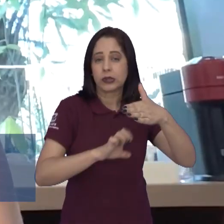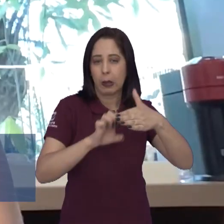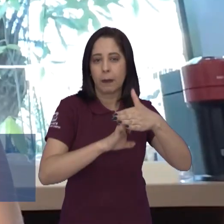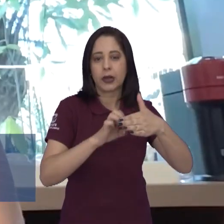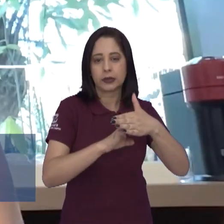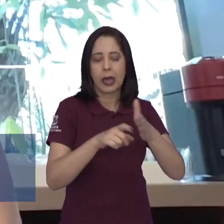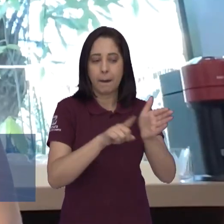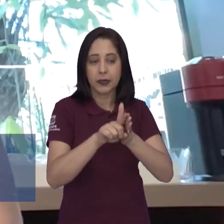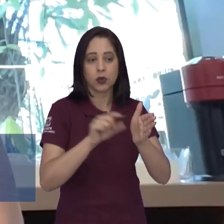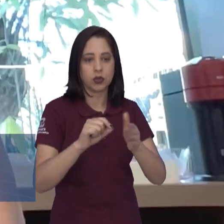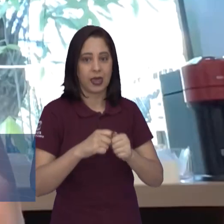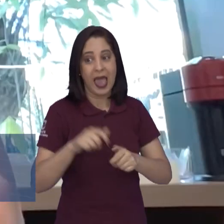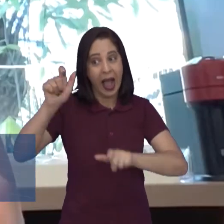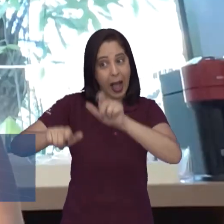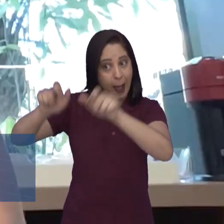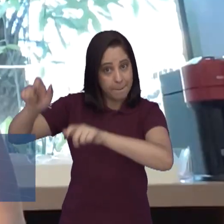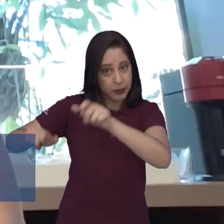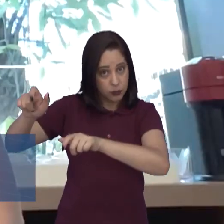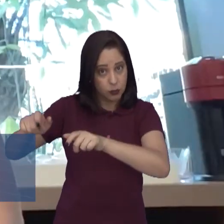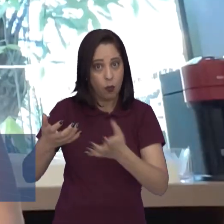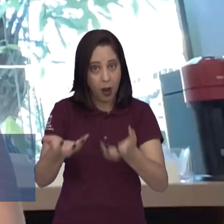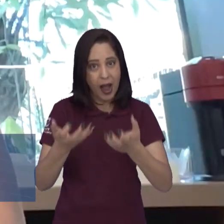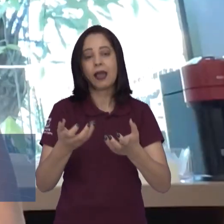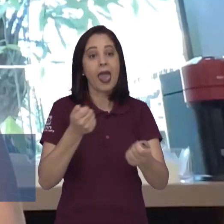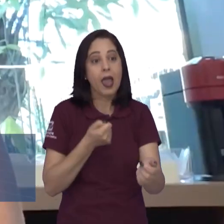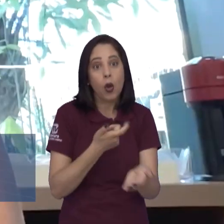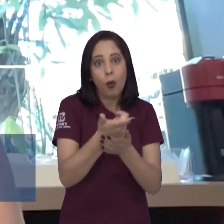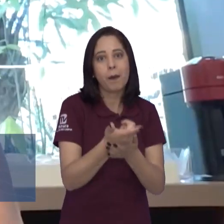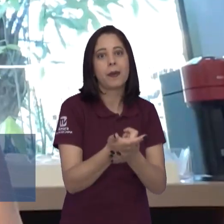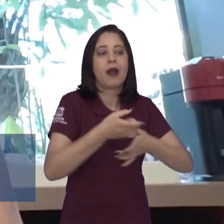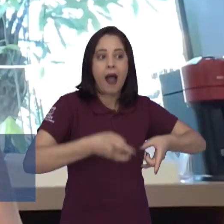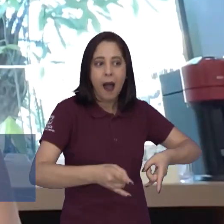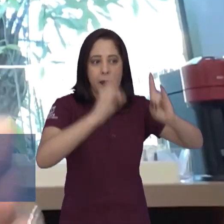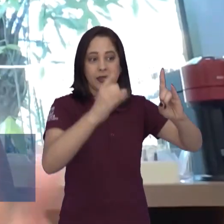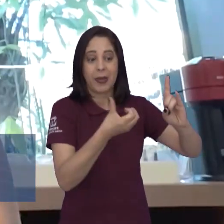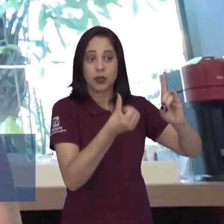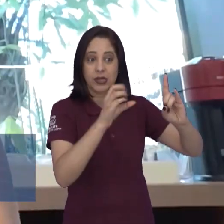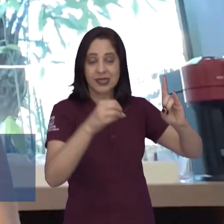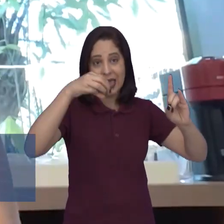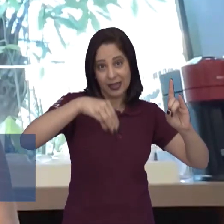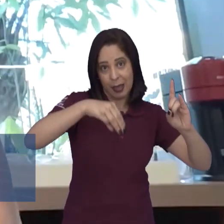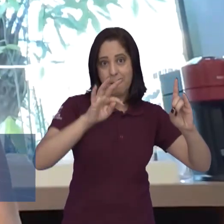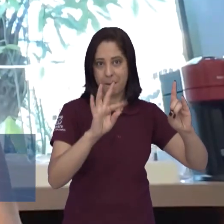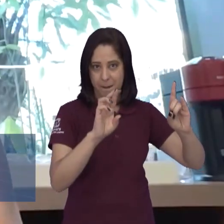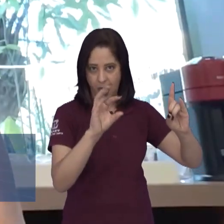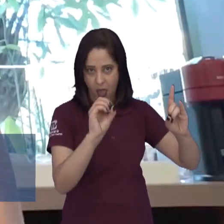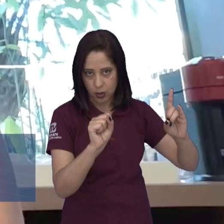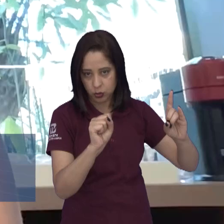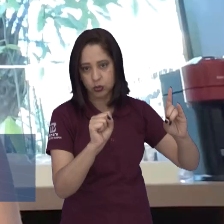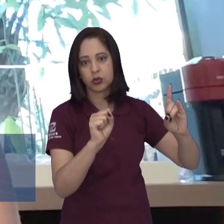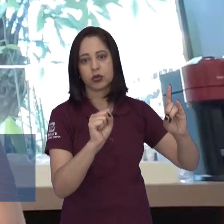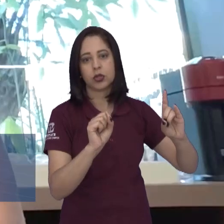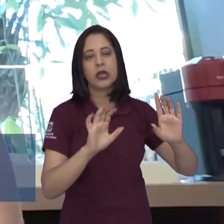pessoas estão buscando apartamentos em torno de 60 metros, né, com valores entre 300 mil e 800 mil. E tudo isso